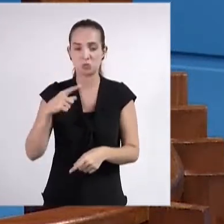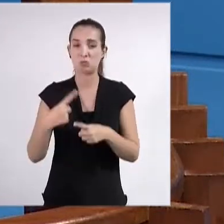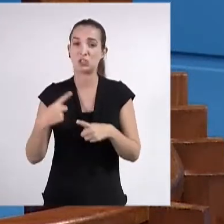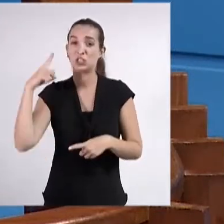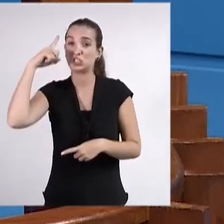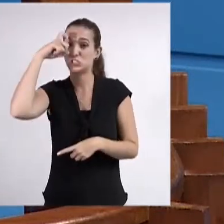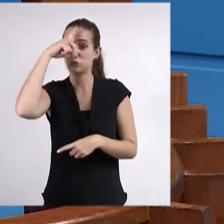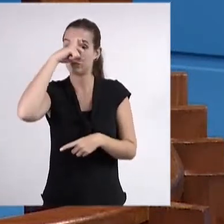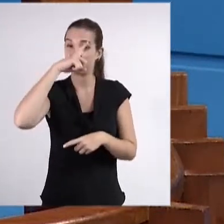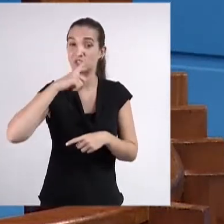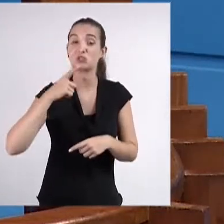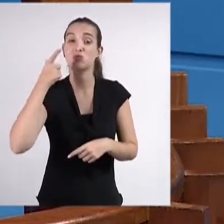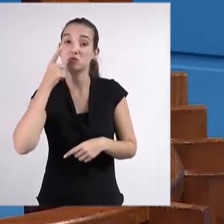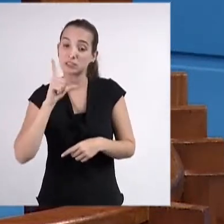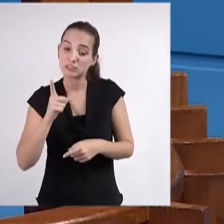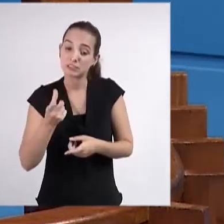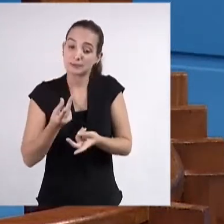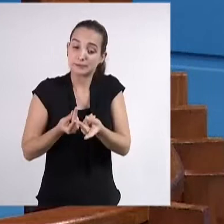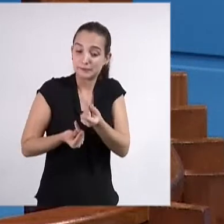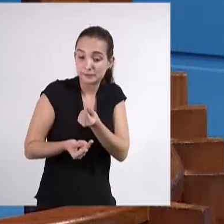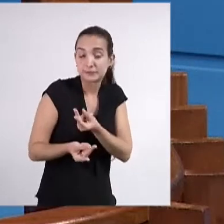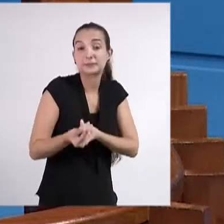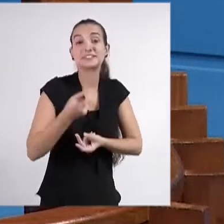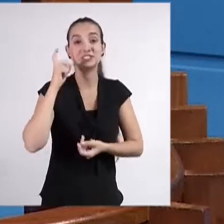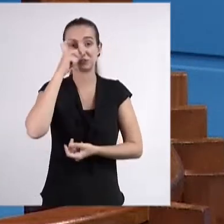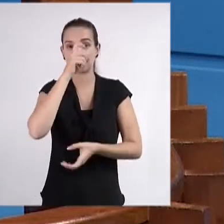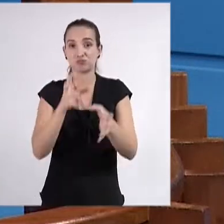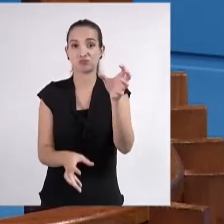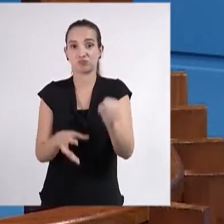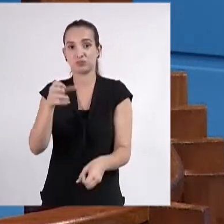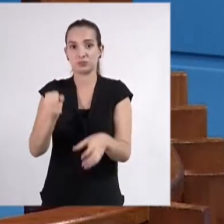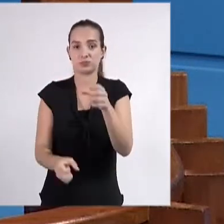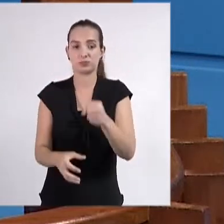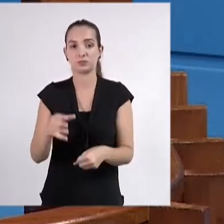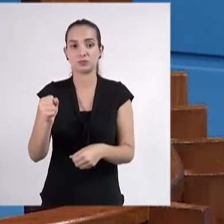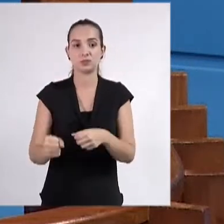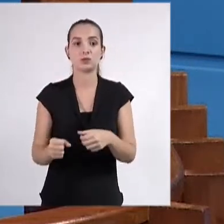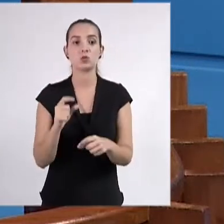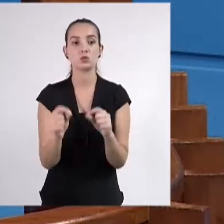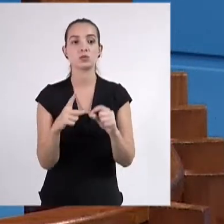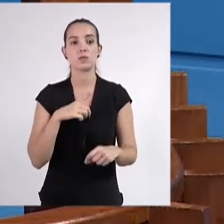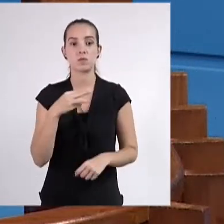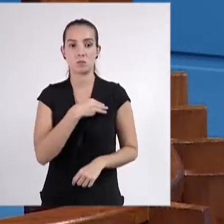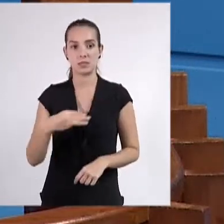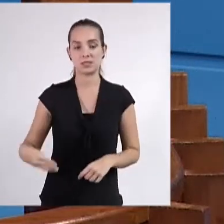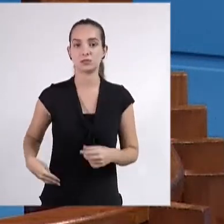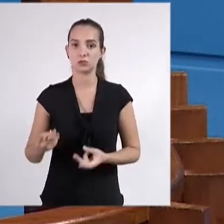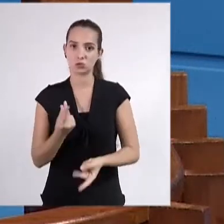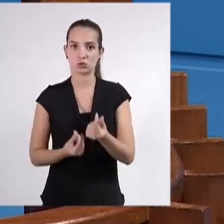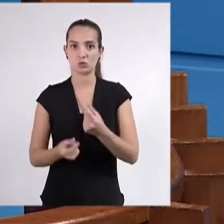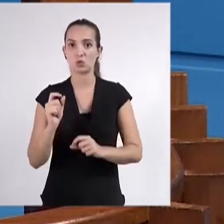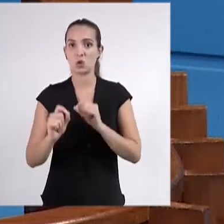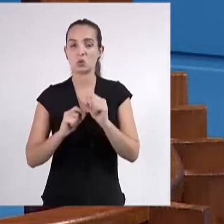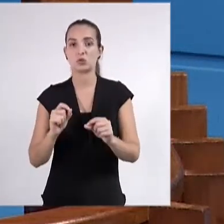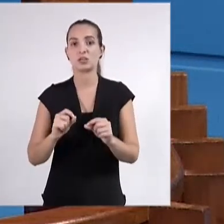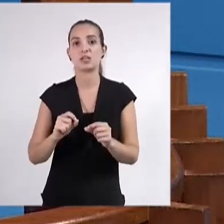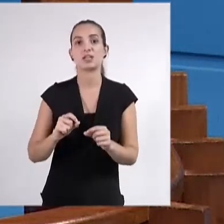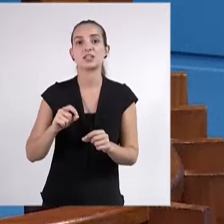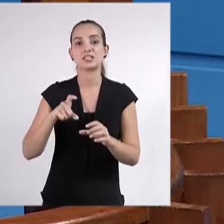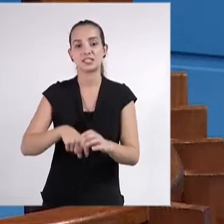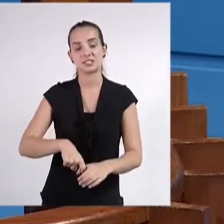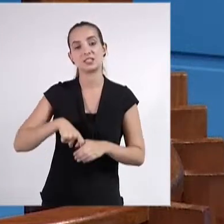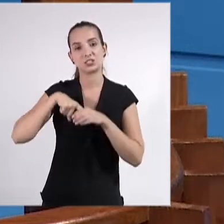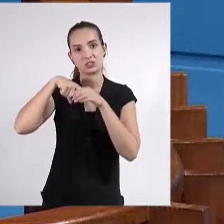aqui fazer um manifesto contra a decisão do ministro da Economia de suspender a taxa